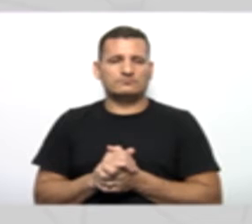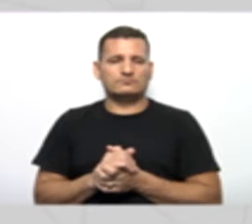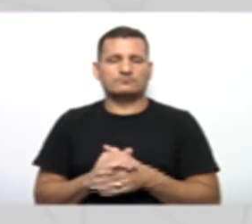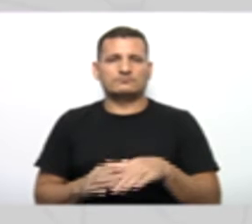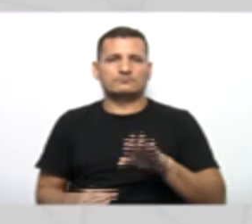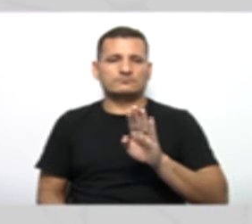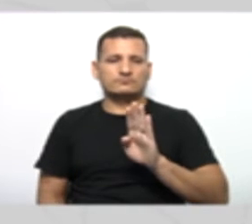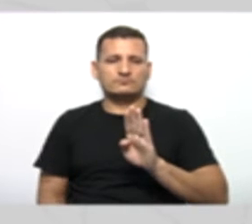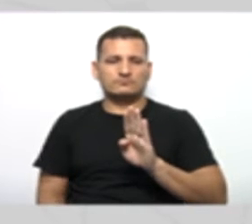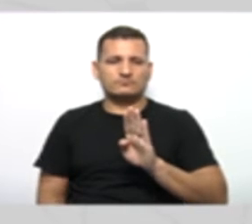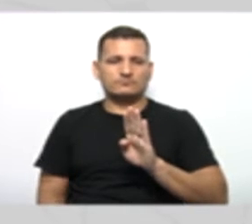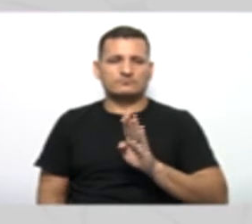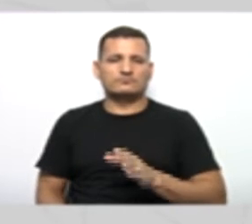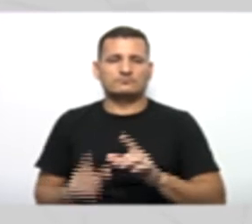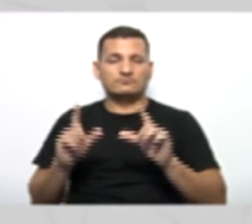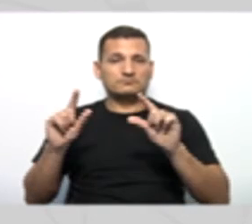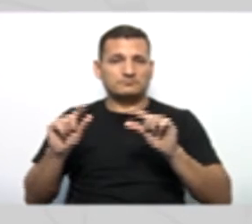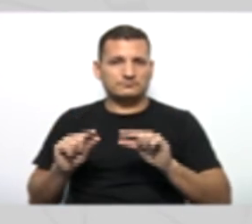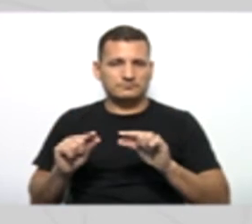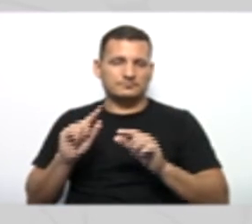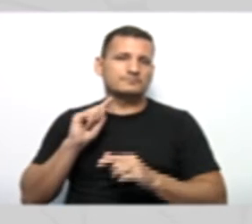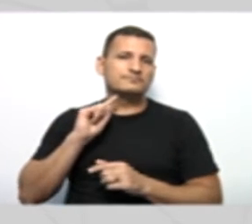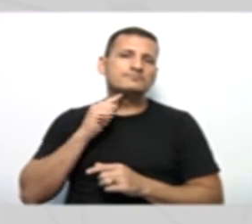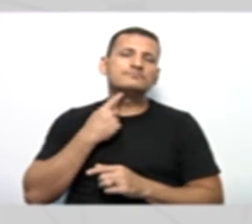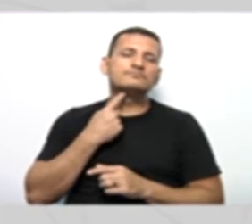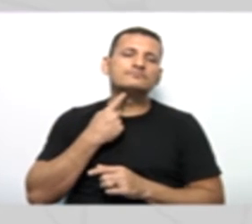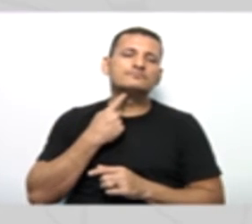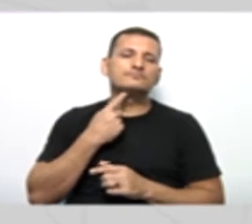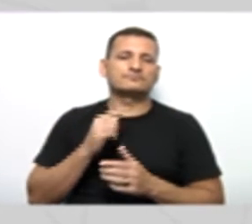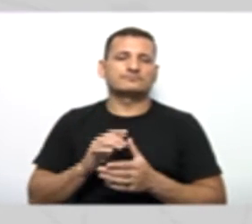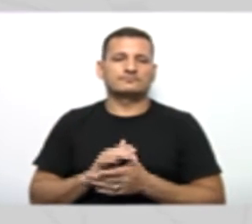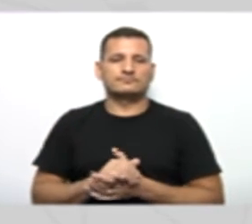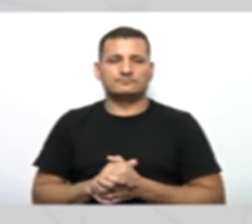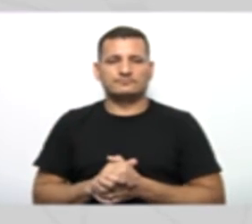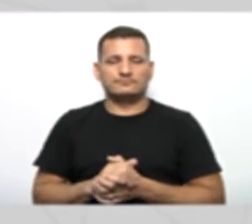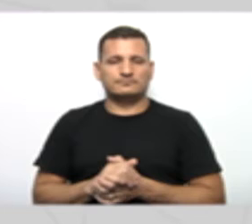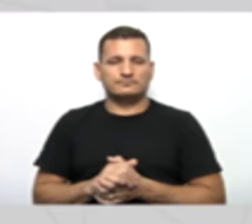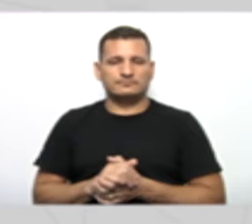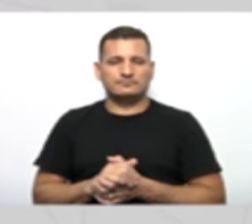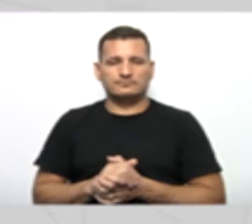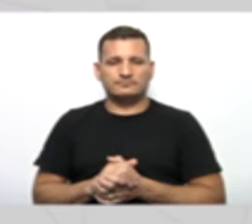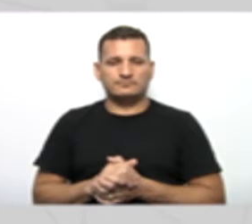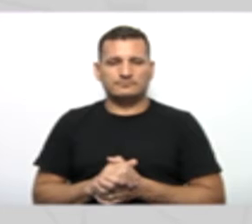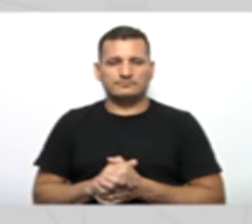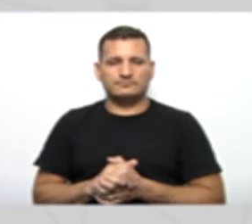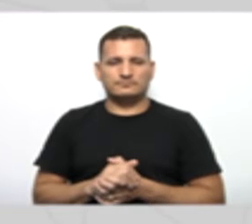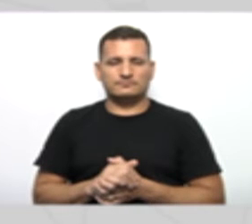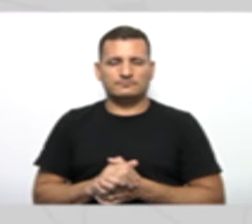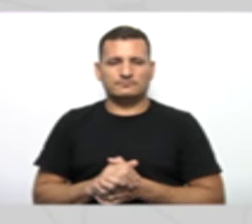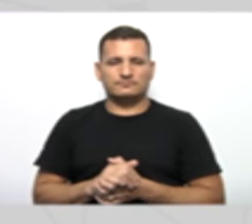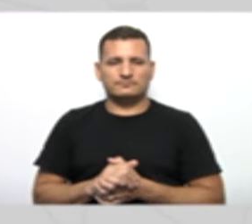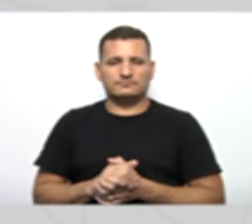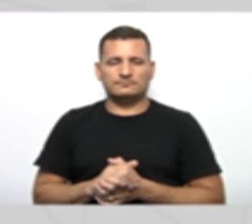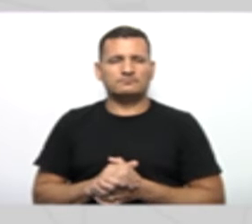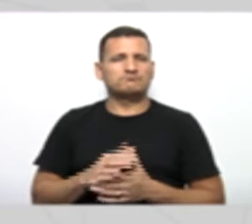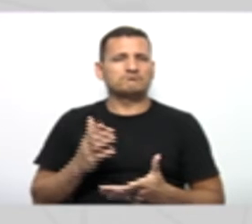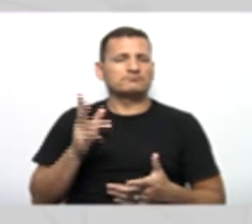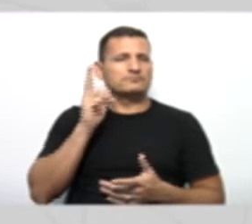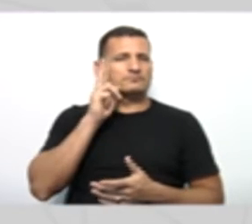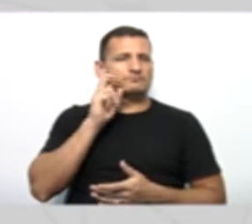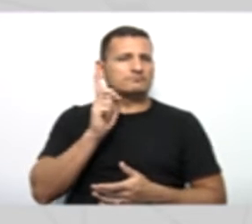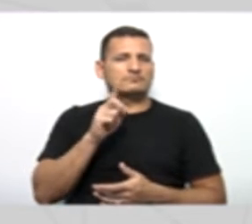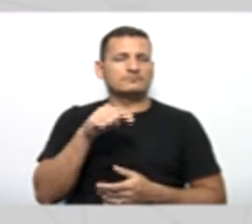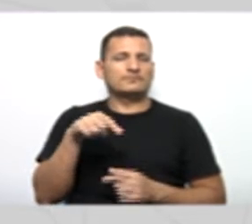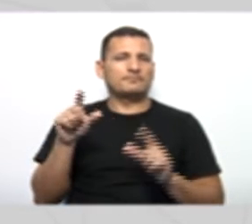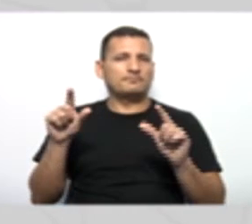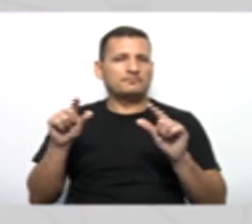Alternativa B, minimização da poluição. Opa, peraí, nós não lembramos de ter visto